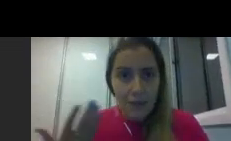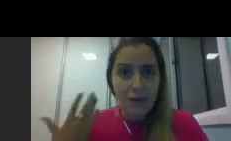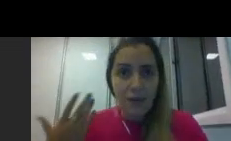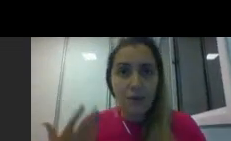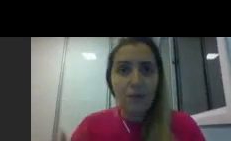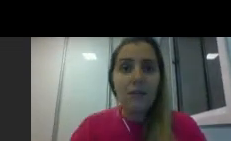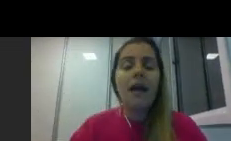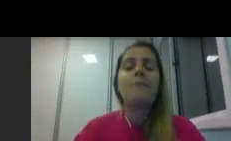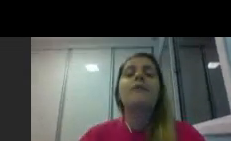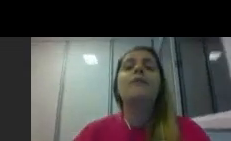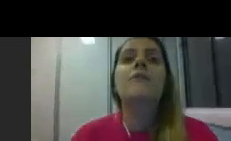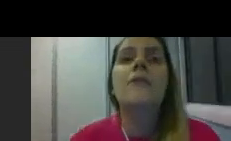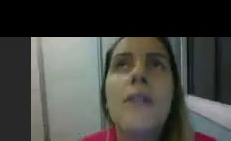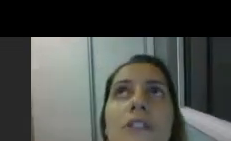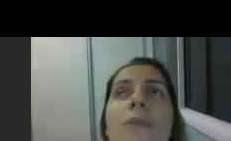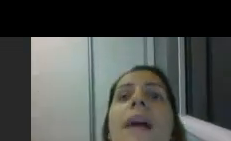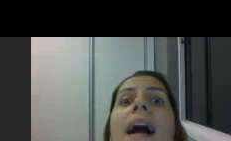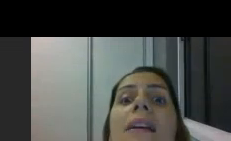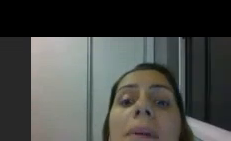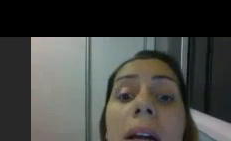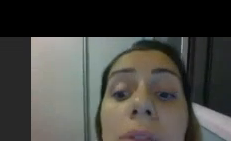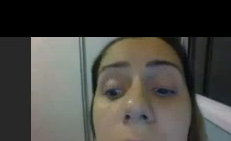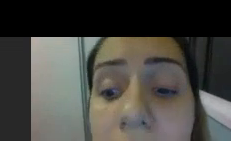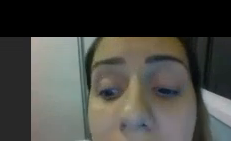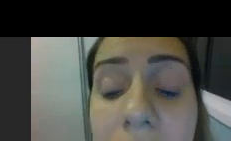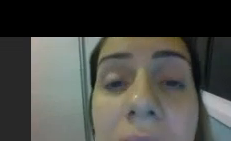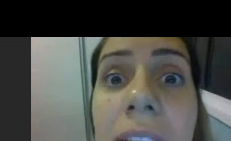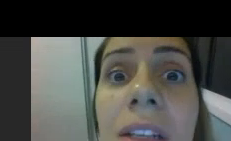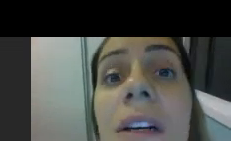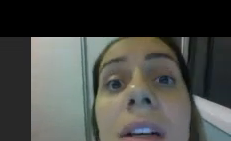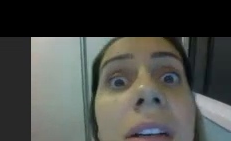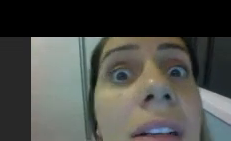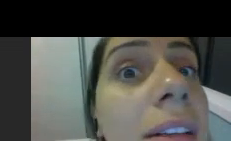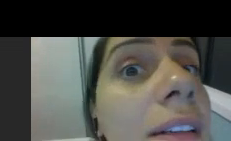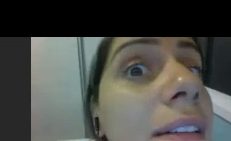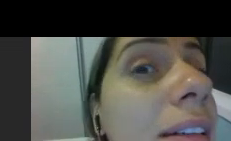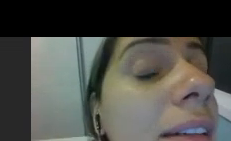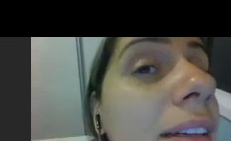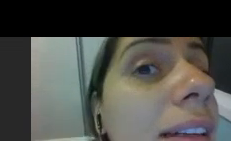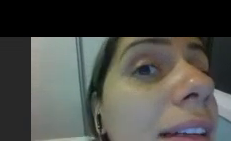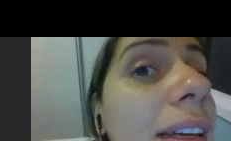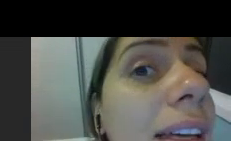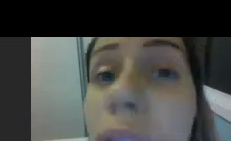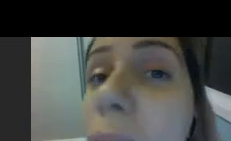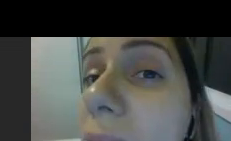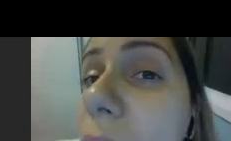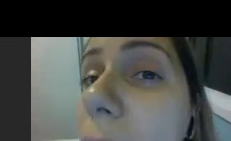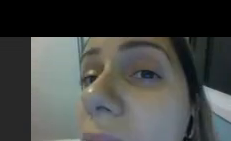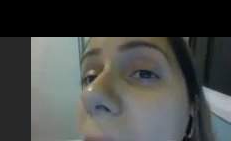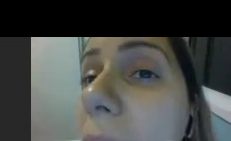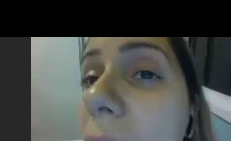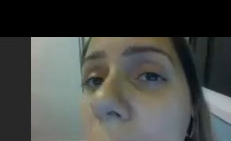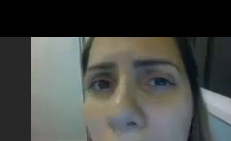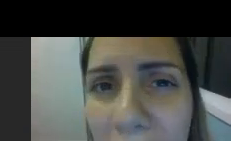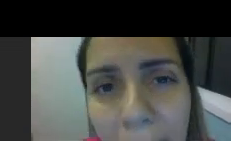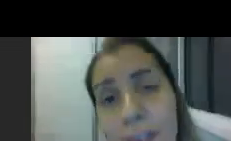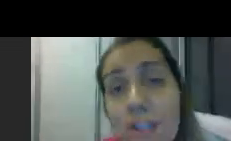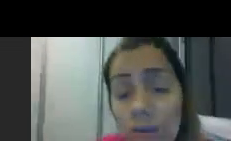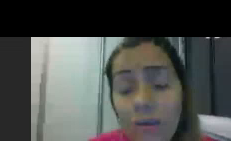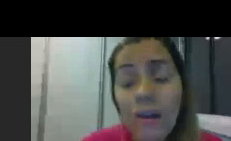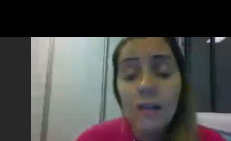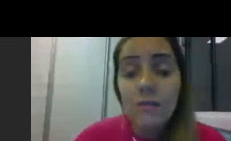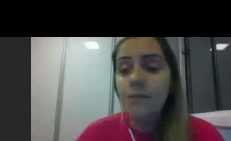assim mesmo, ele ficou no meio do caminho. Deixa eu pegar aqui para a luz para vocês verem, ó. Ele ficou bem no meio do caminho.